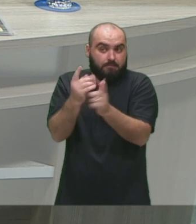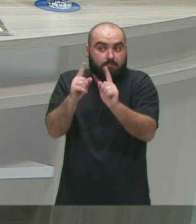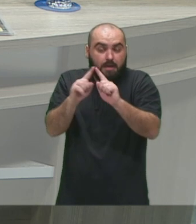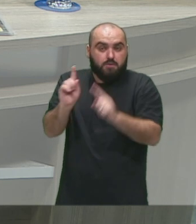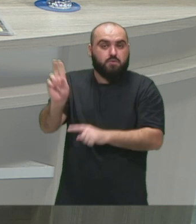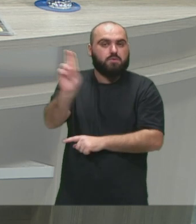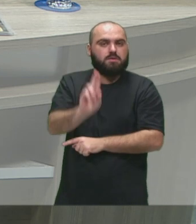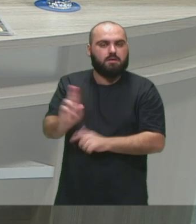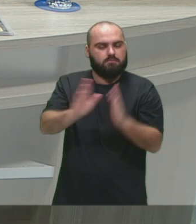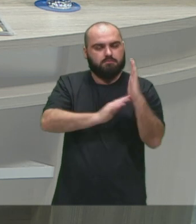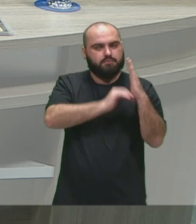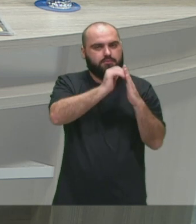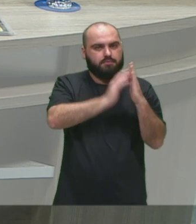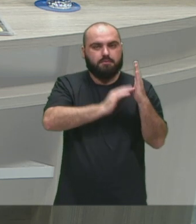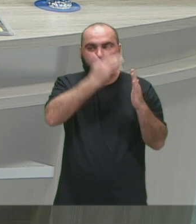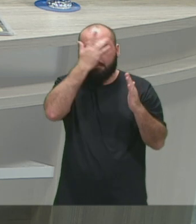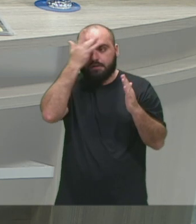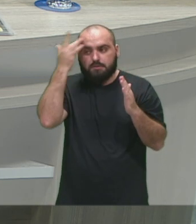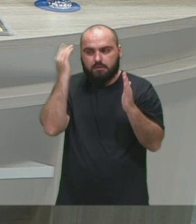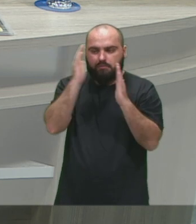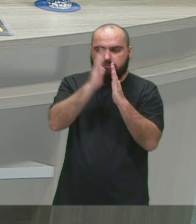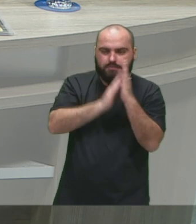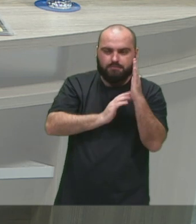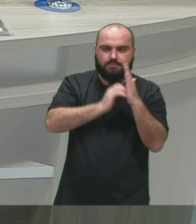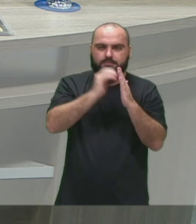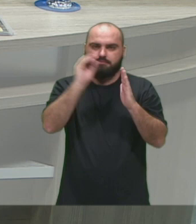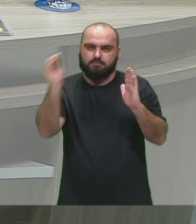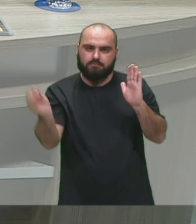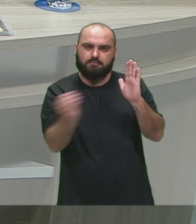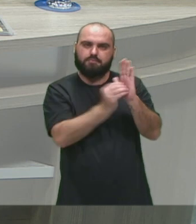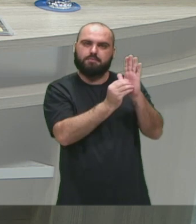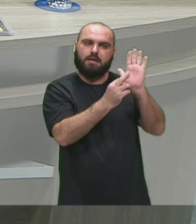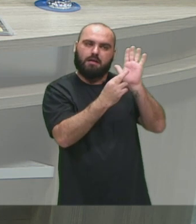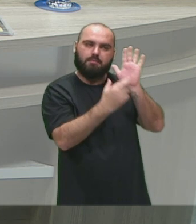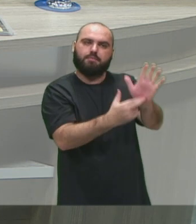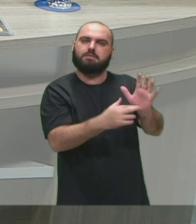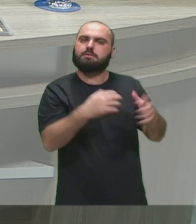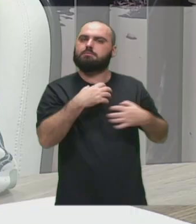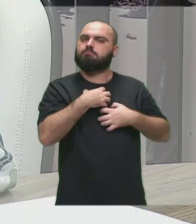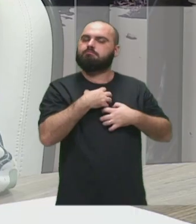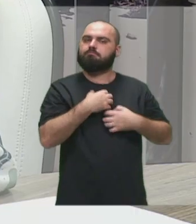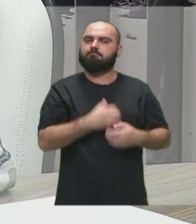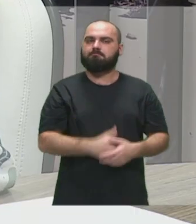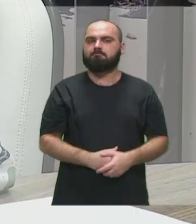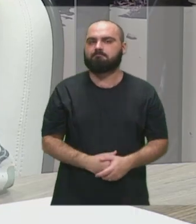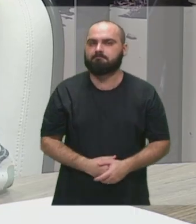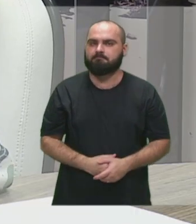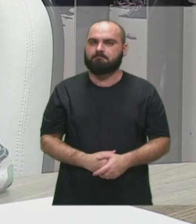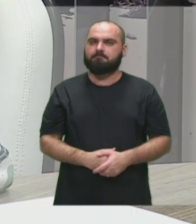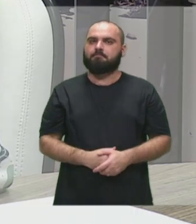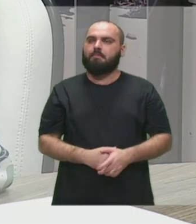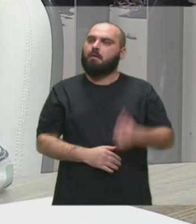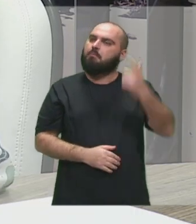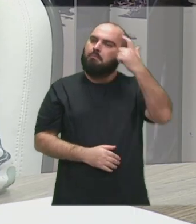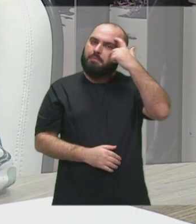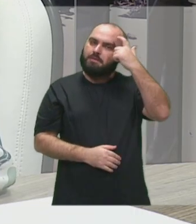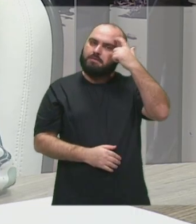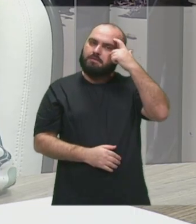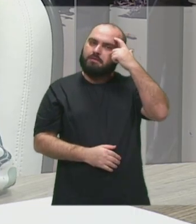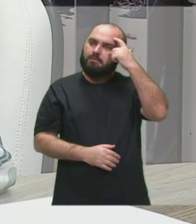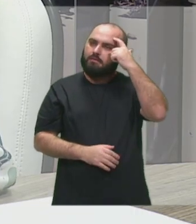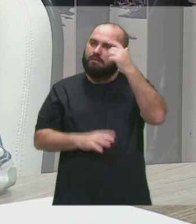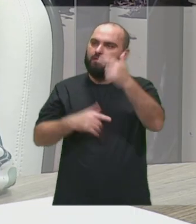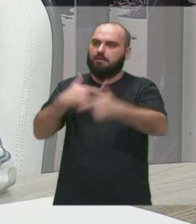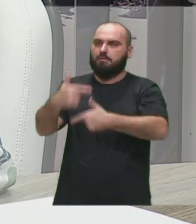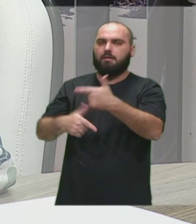para através da pintura a pessoa colocar ali, né, o que ela sente e tal. E eu pensei em trabalhar isso dentro das